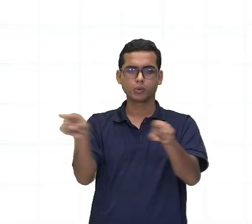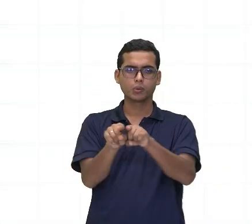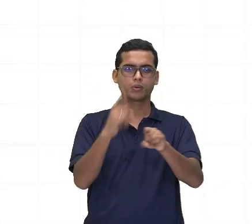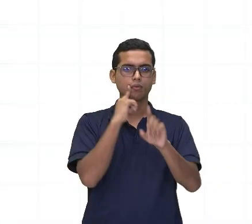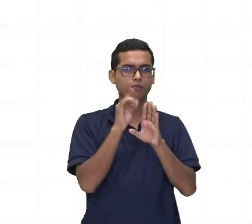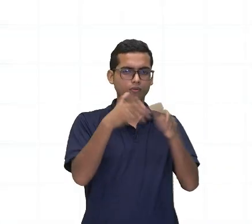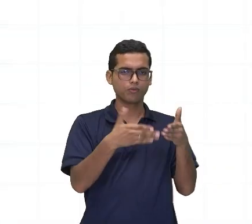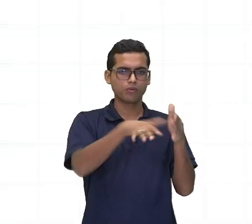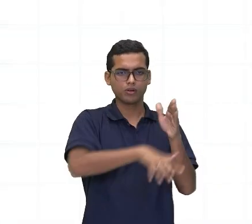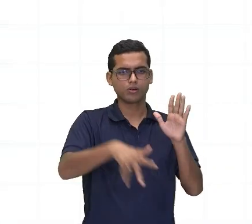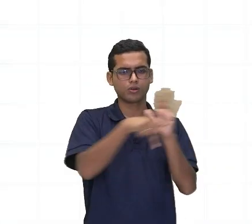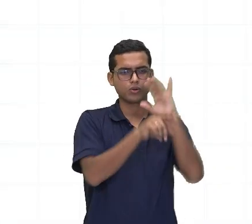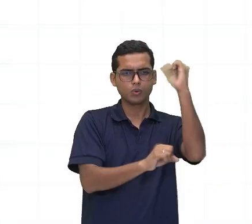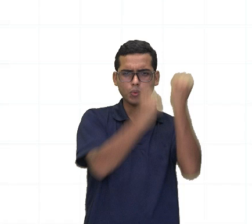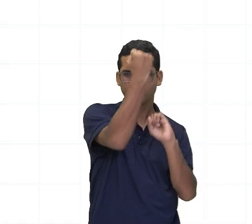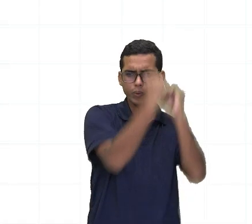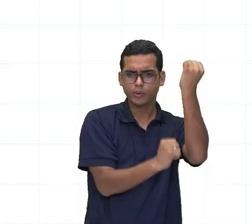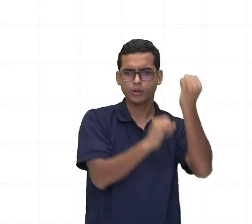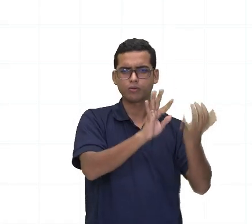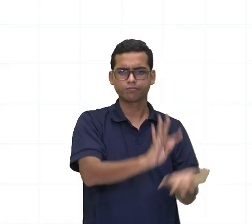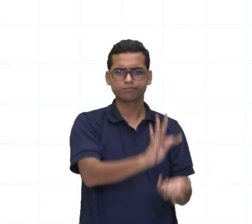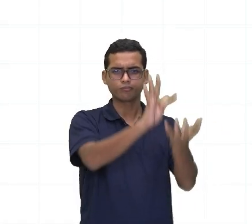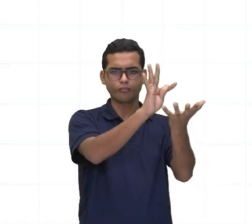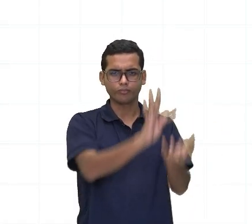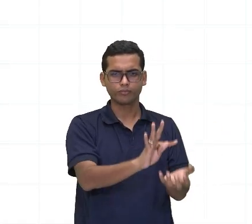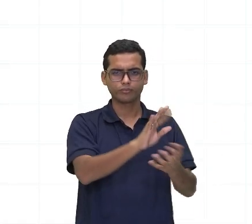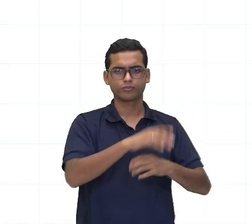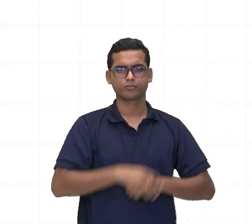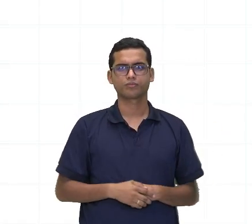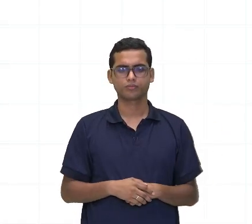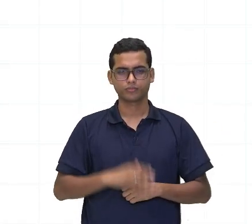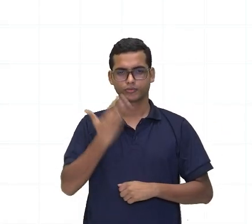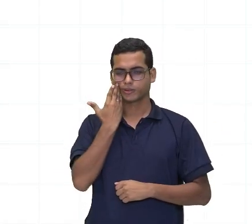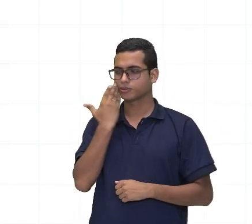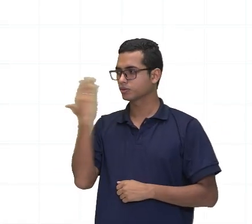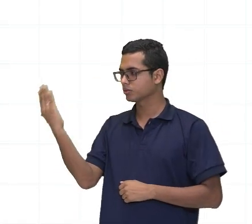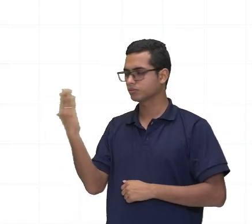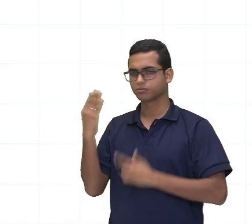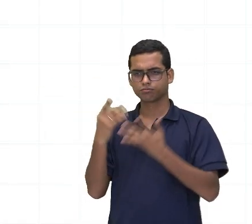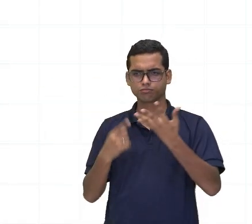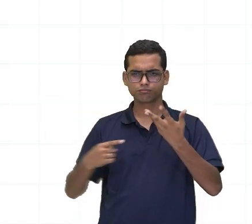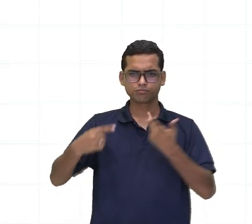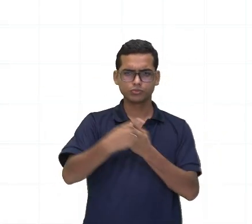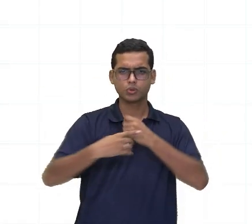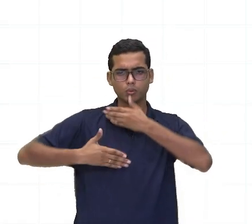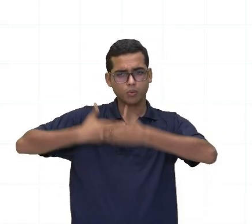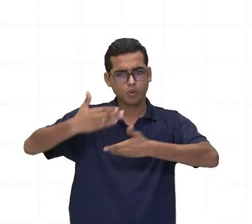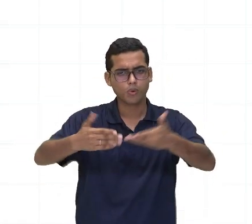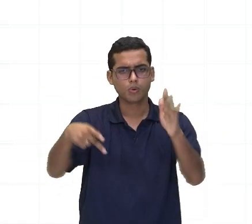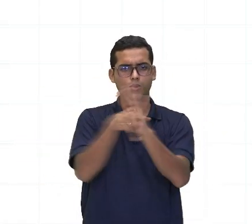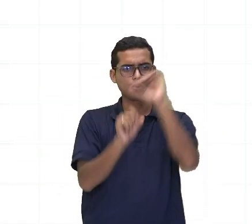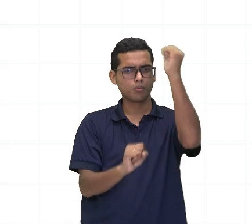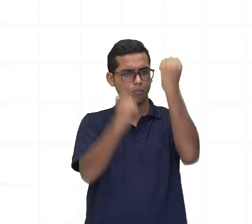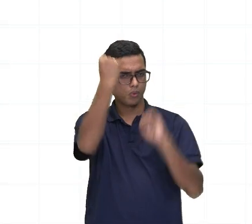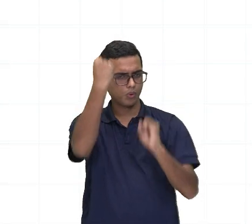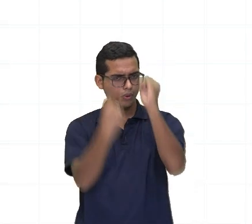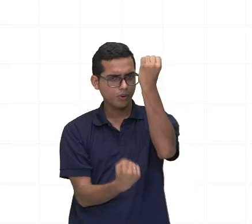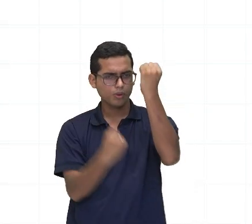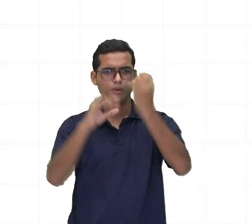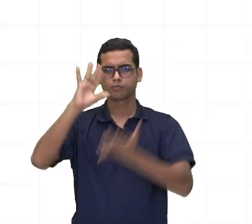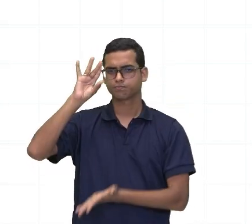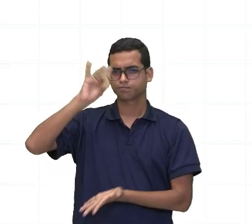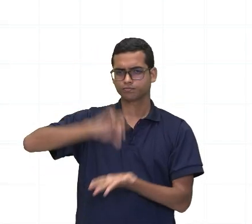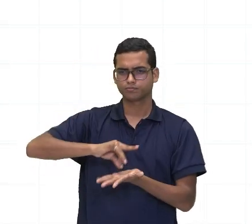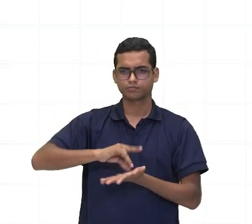indústria. Que a indústria traz aí, né, vários processos industriais